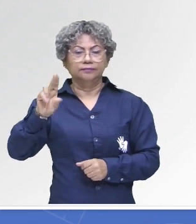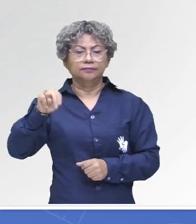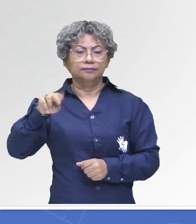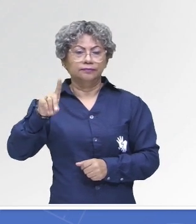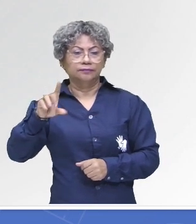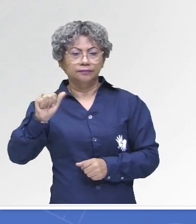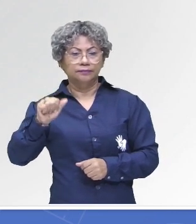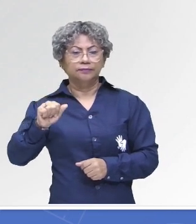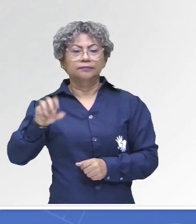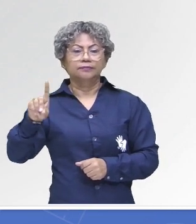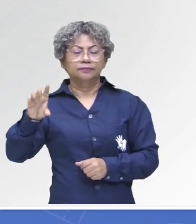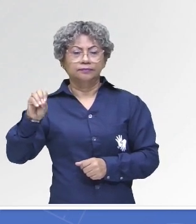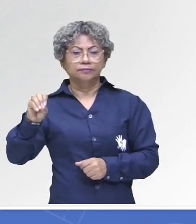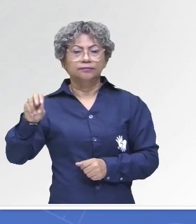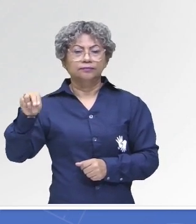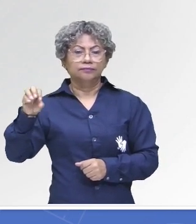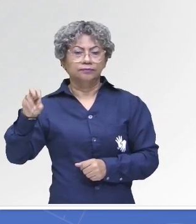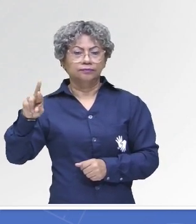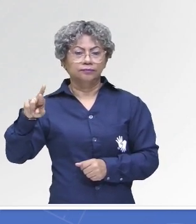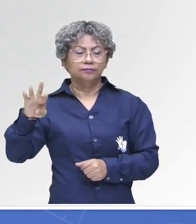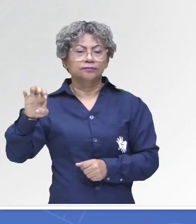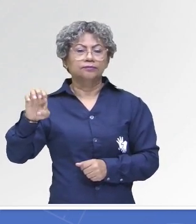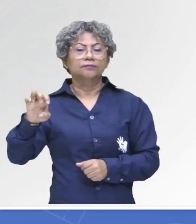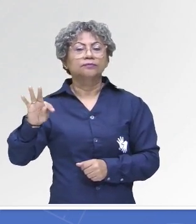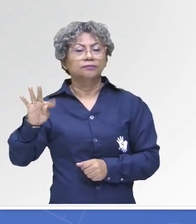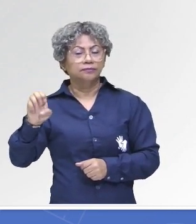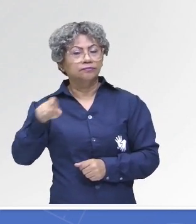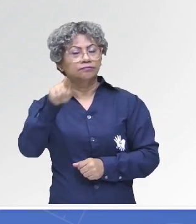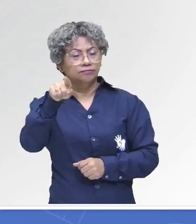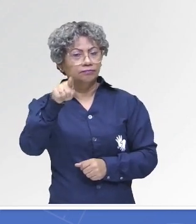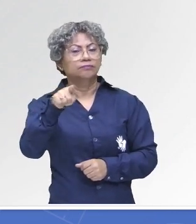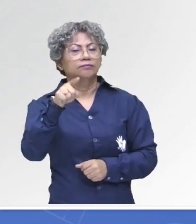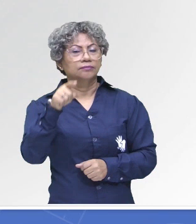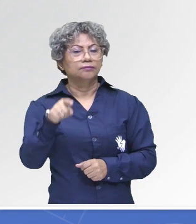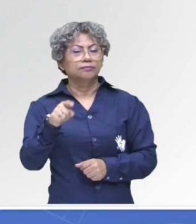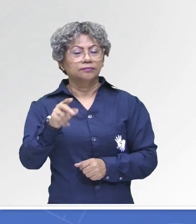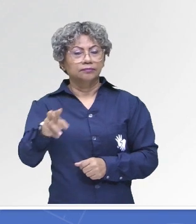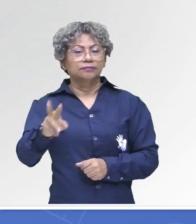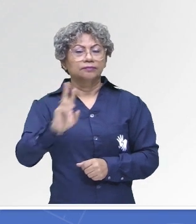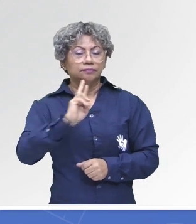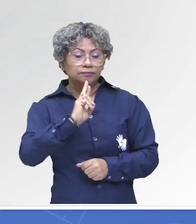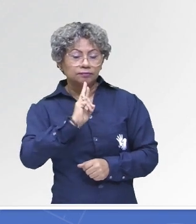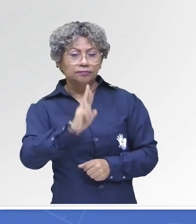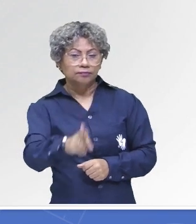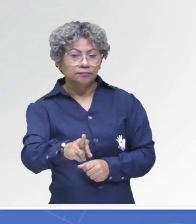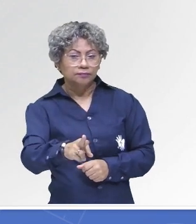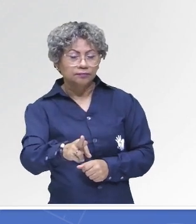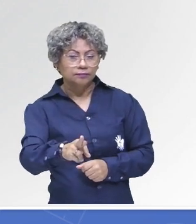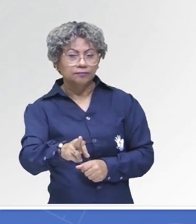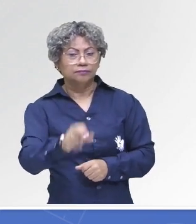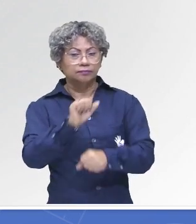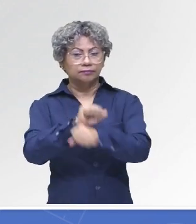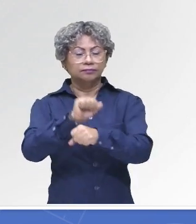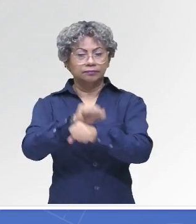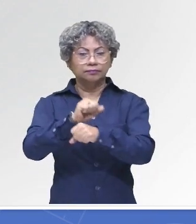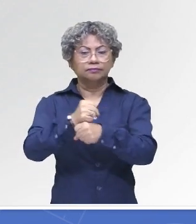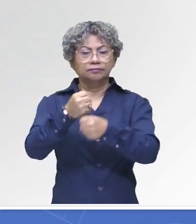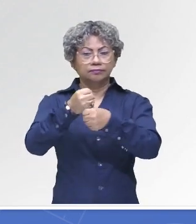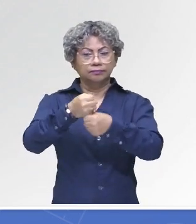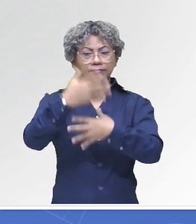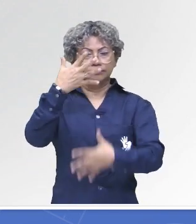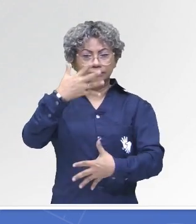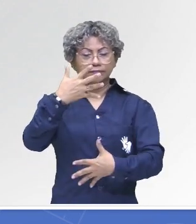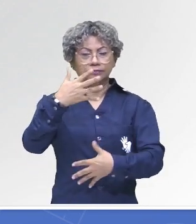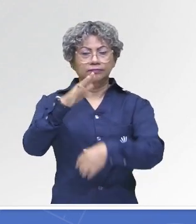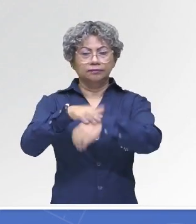escala Fahrenheit? Bom, coloquem lá as respostas de vocês ali no chat, que daqui a pouco eu vou chamar vocês